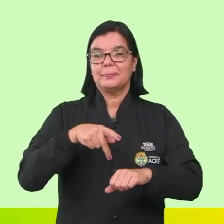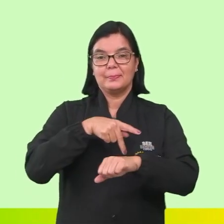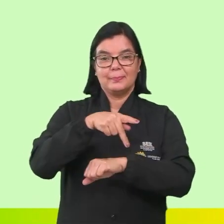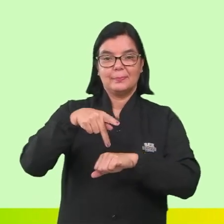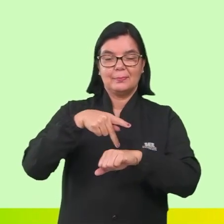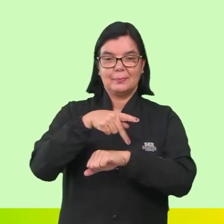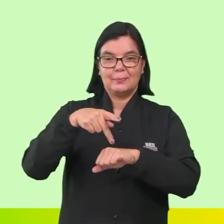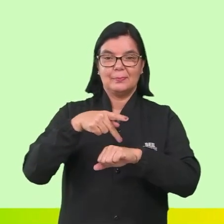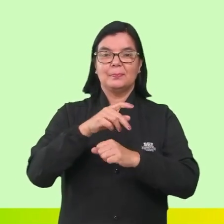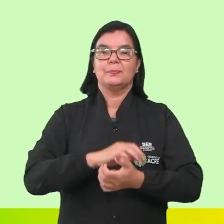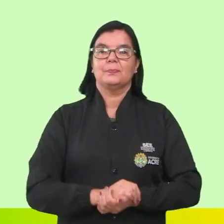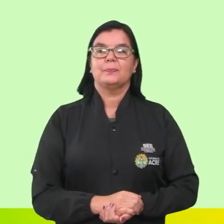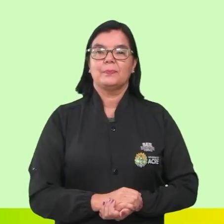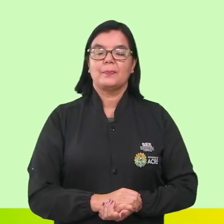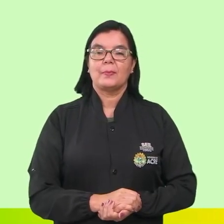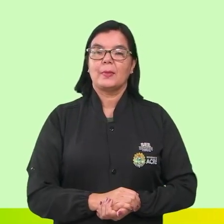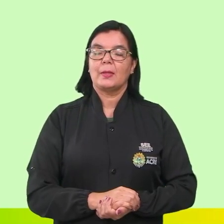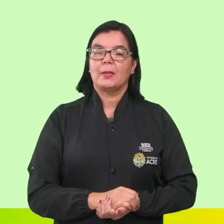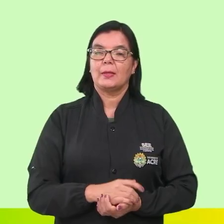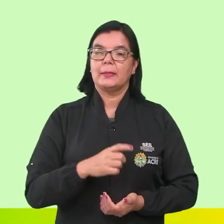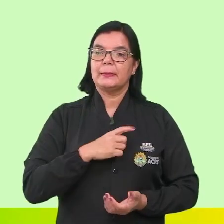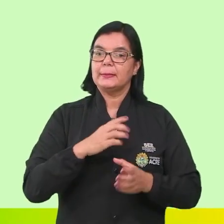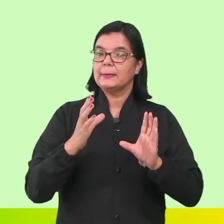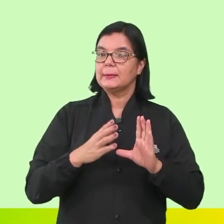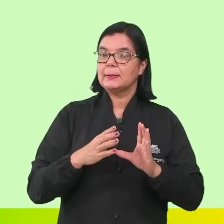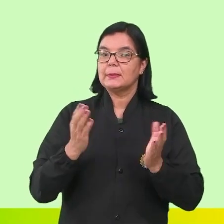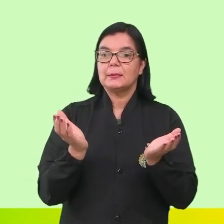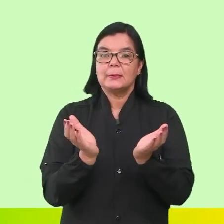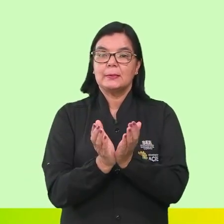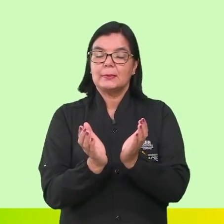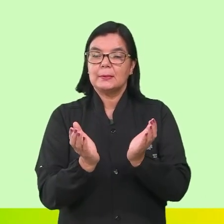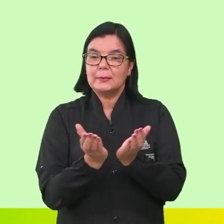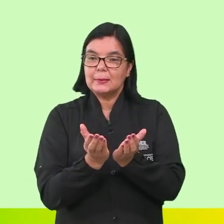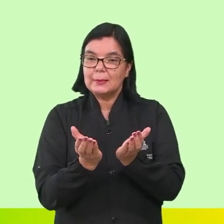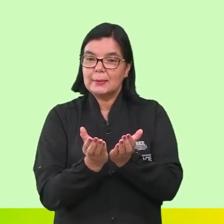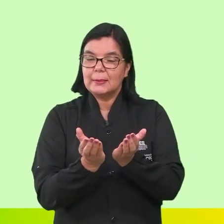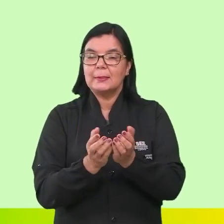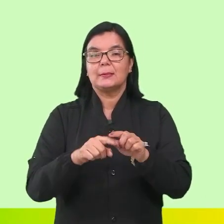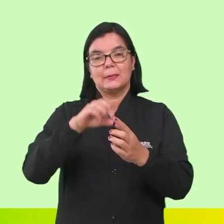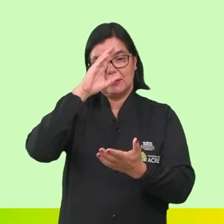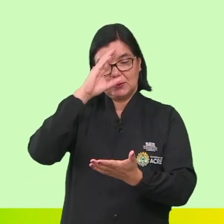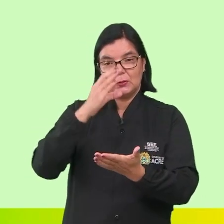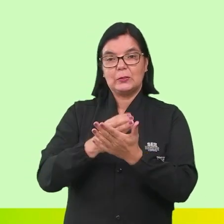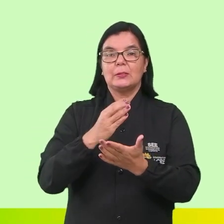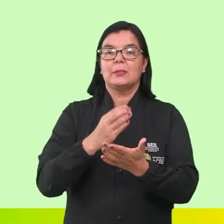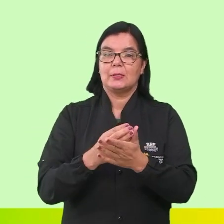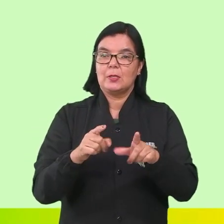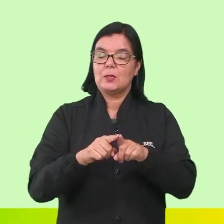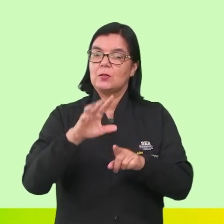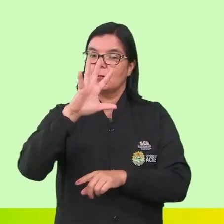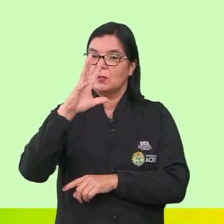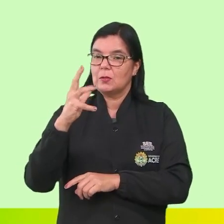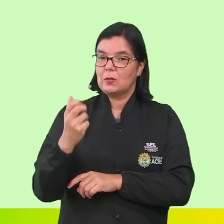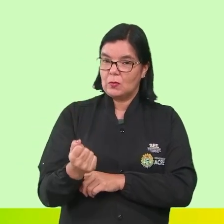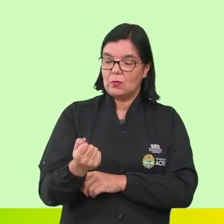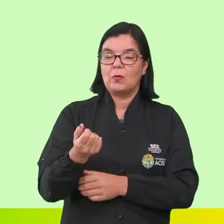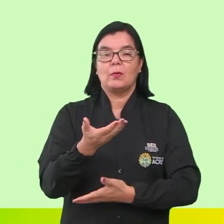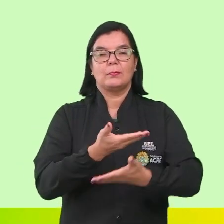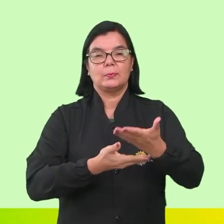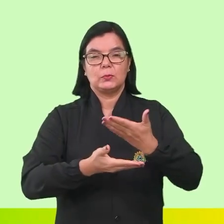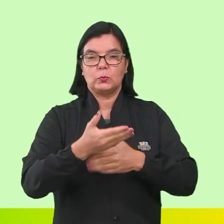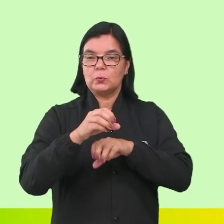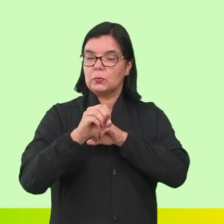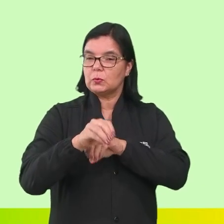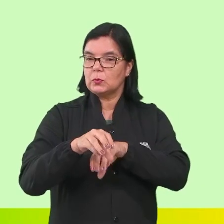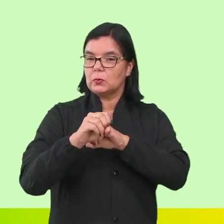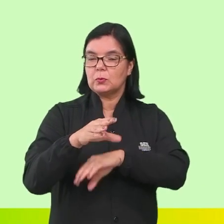né, para o nosso Brasil. Então, essas crenças, elas são tradicionais, são africanas, envolvem